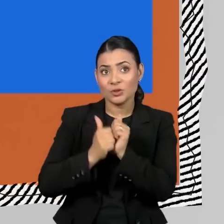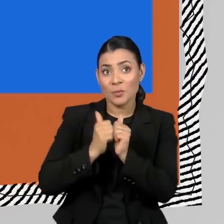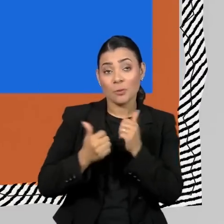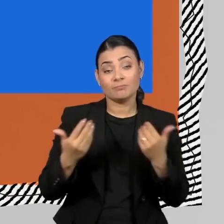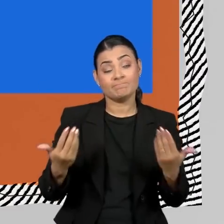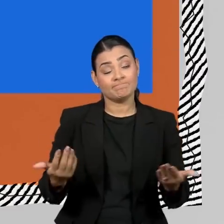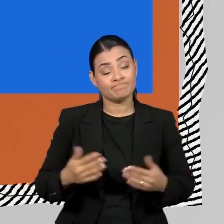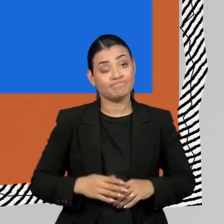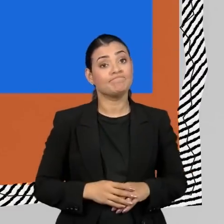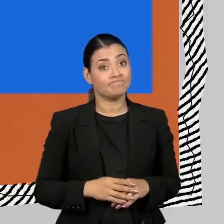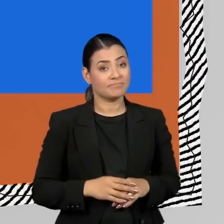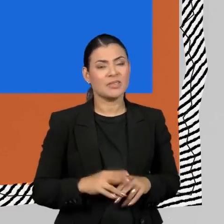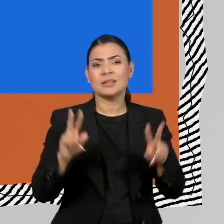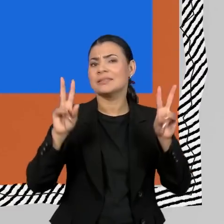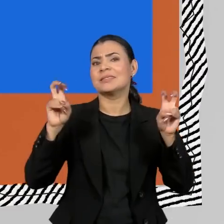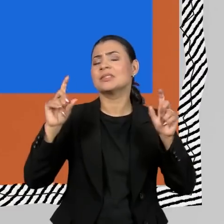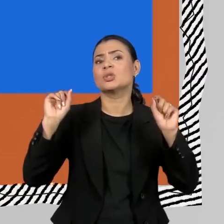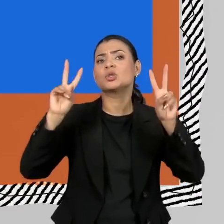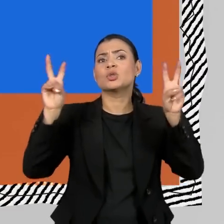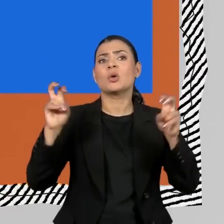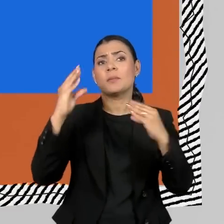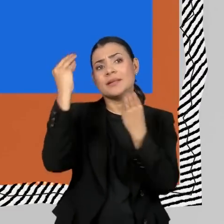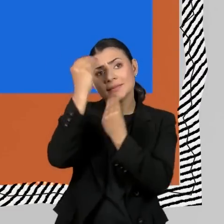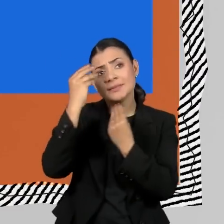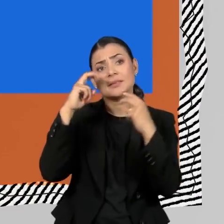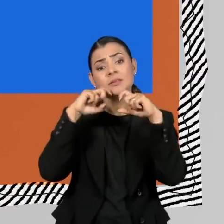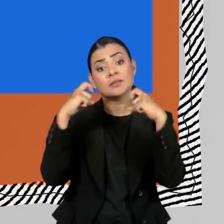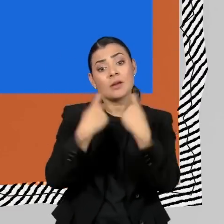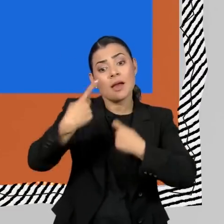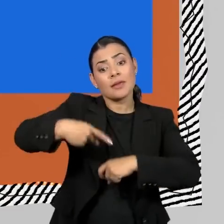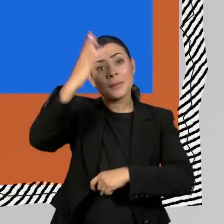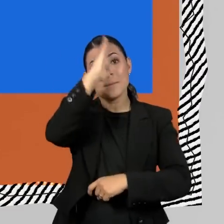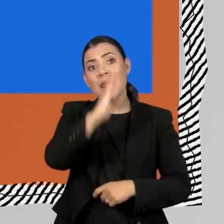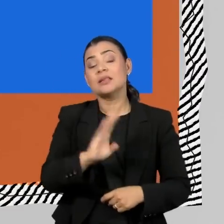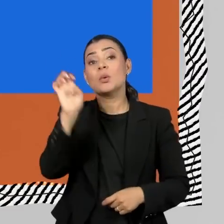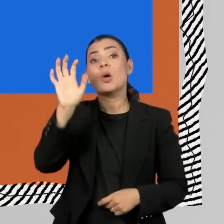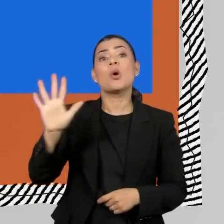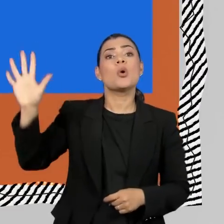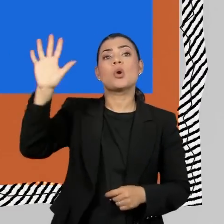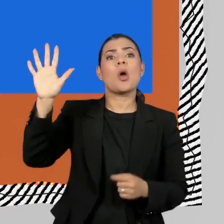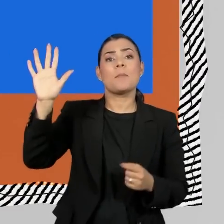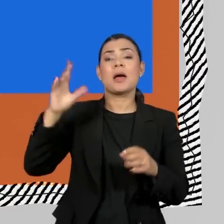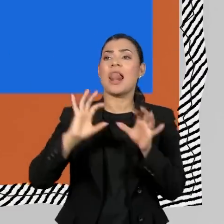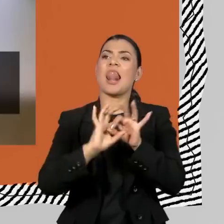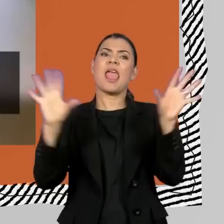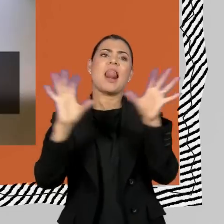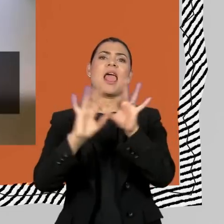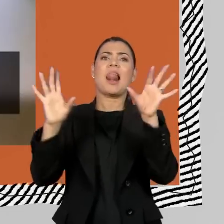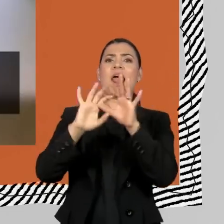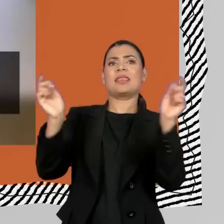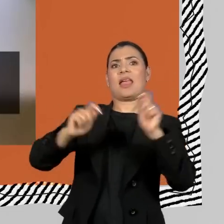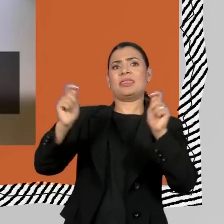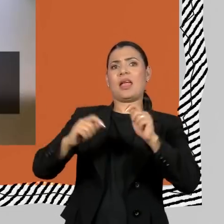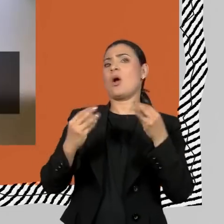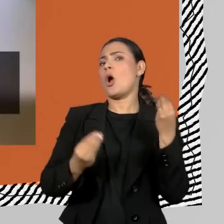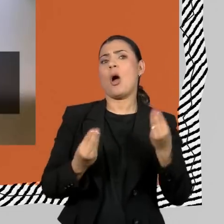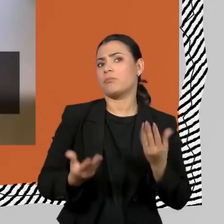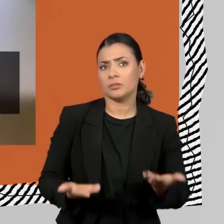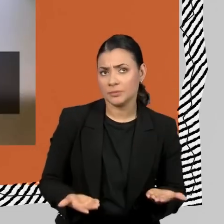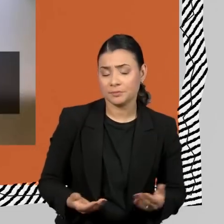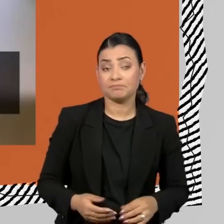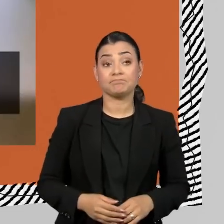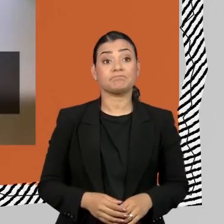essa situação diz sobre a sexualidade, do brasileiro na Europa, achando que tudo é possível? Não, eu acho que